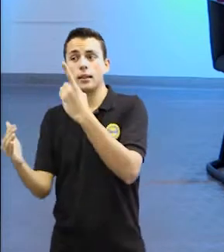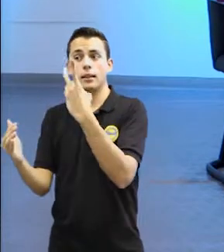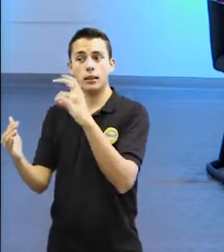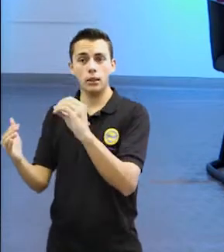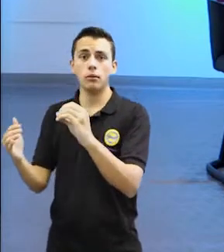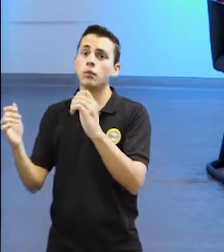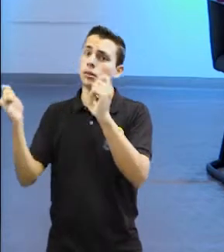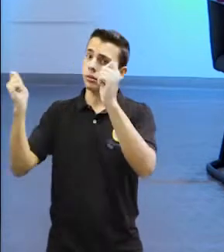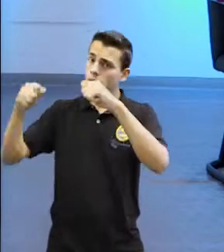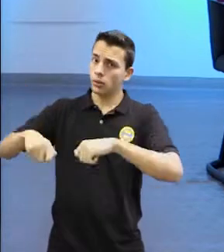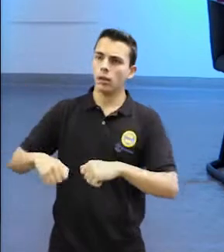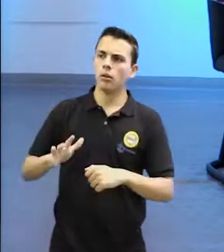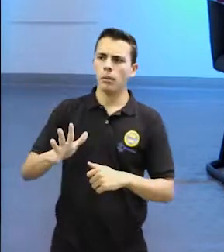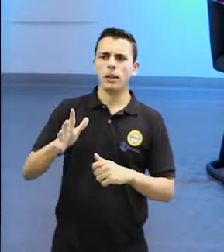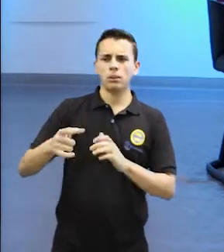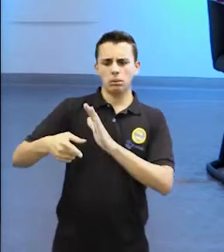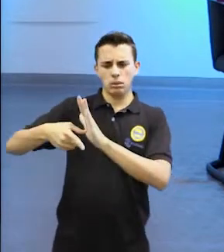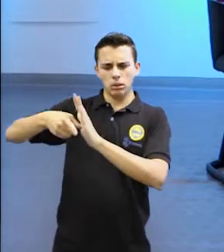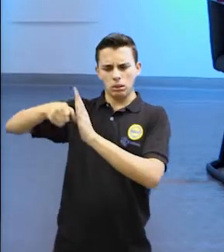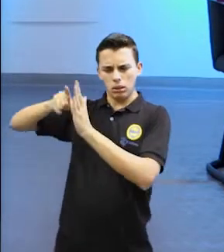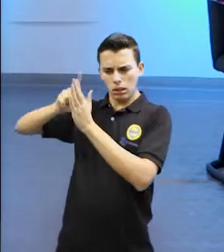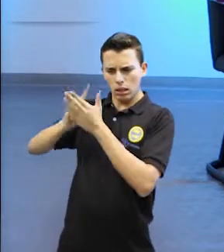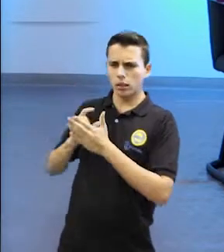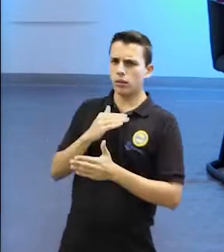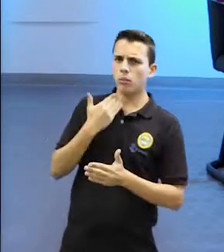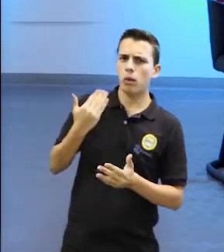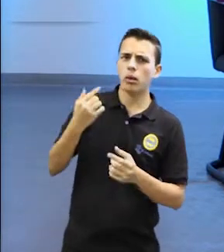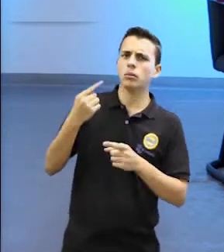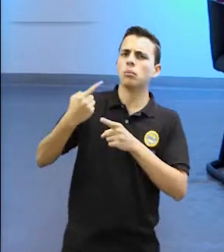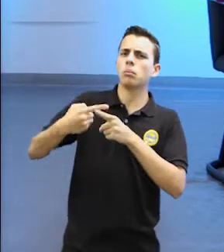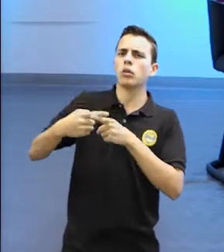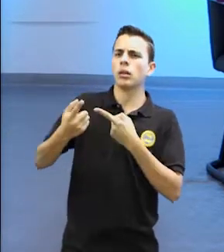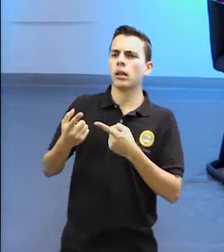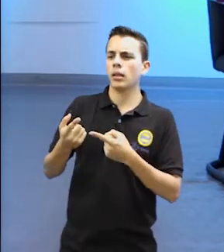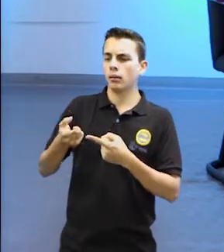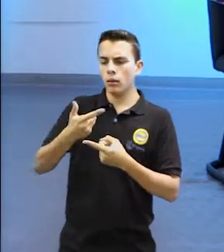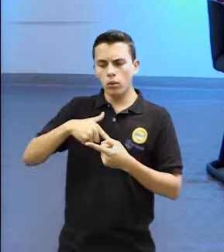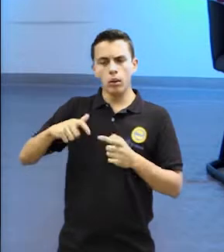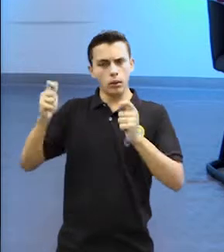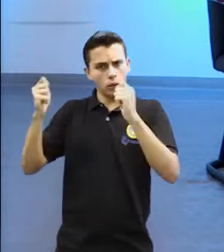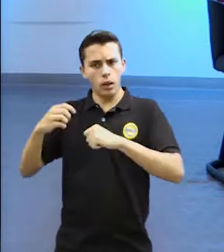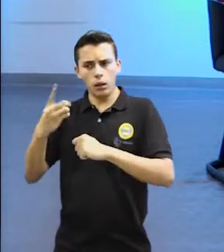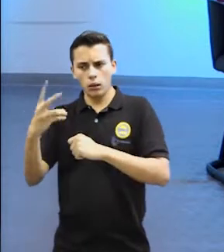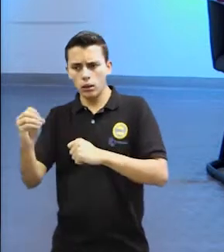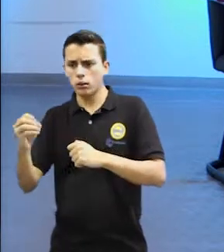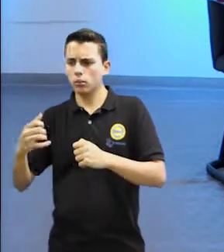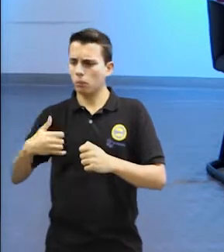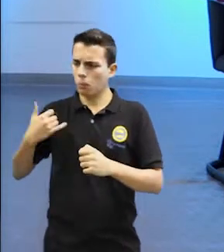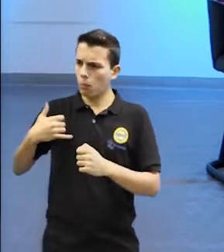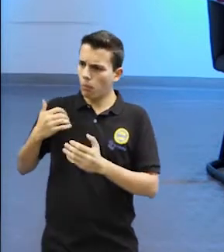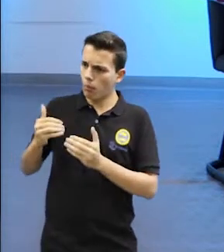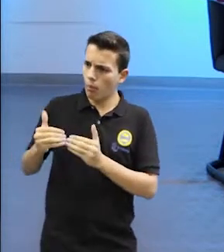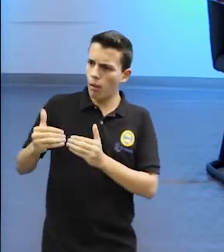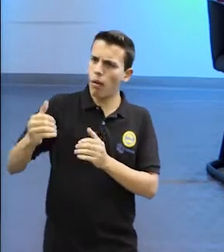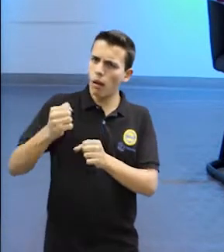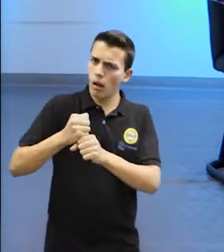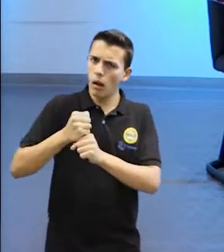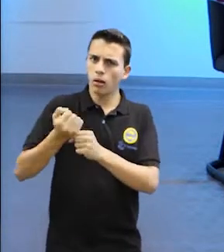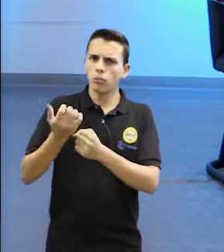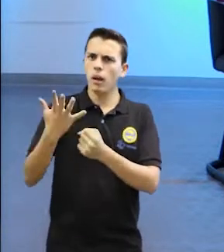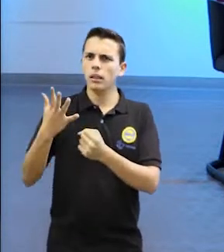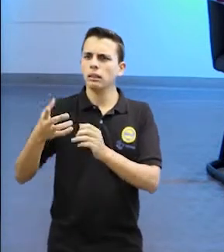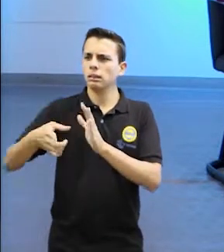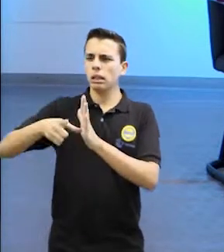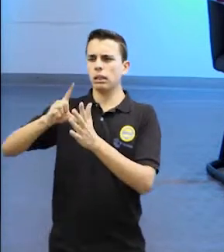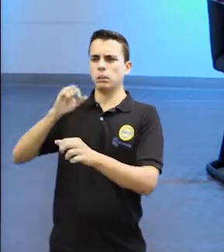disso, né? Se nós temos uma capacidade... do nosso organismo ser preparado para durar tanto mais tempo e interrompe